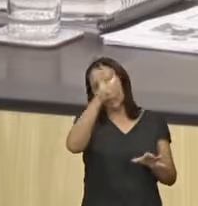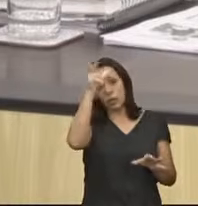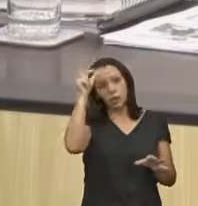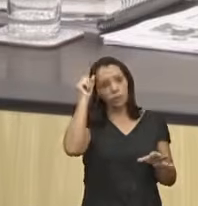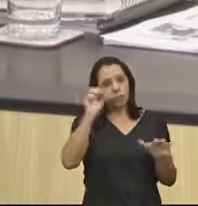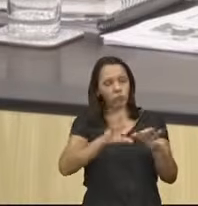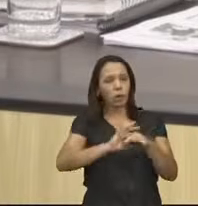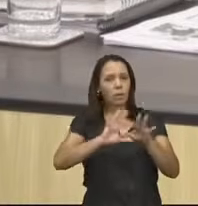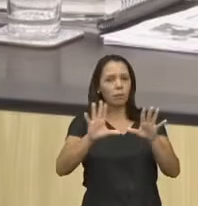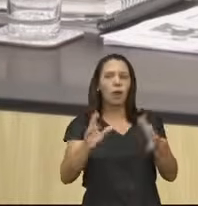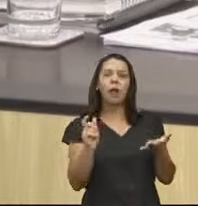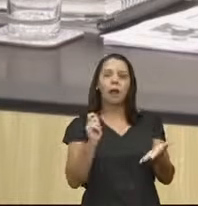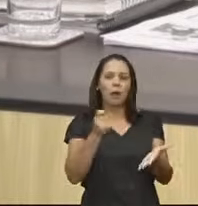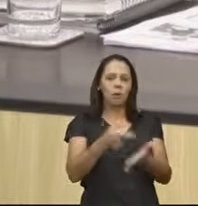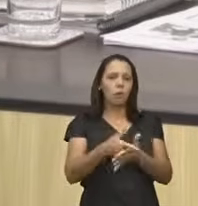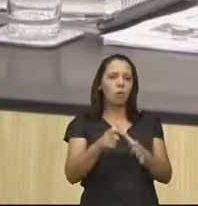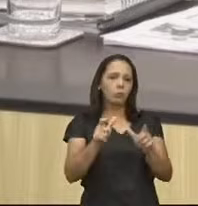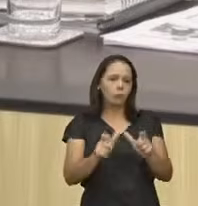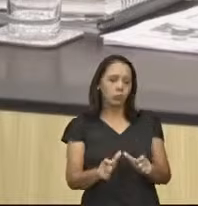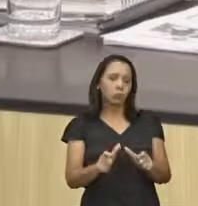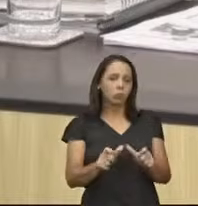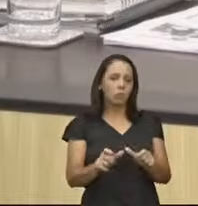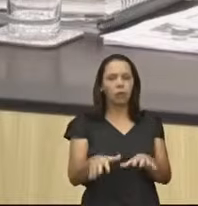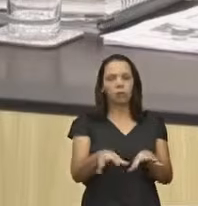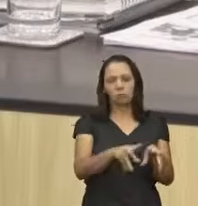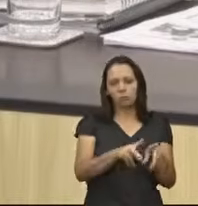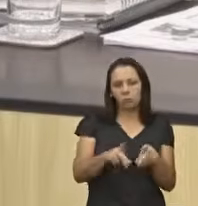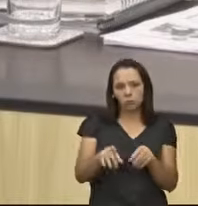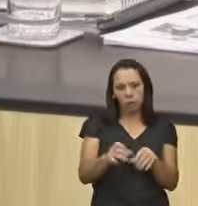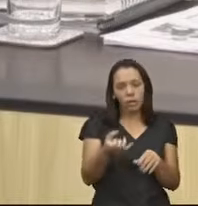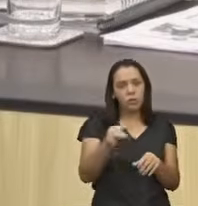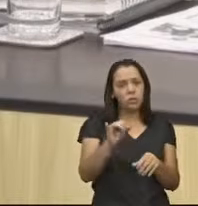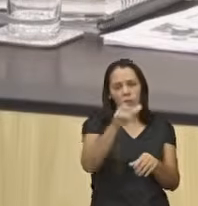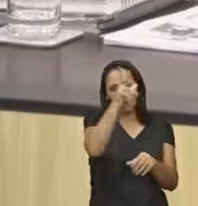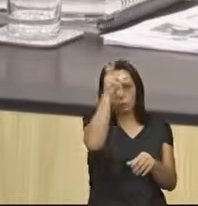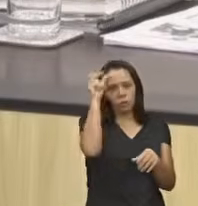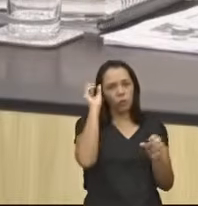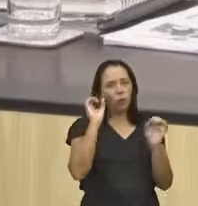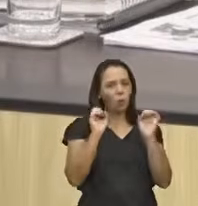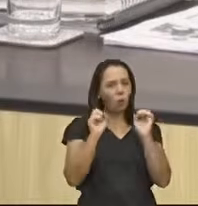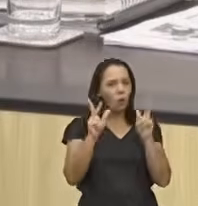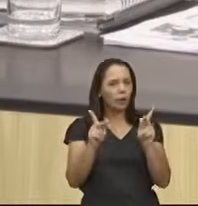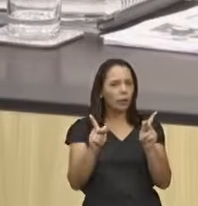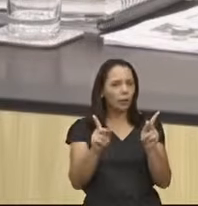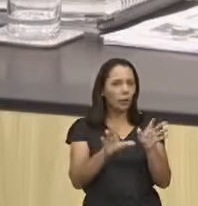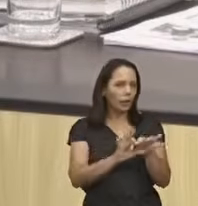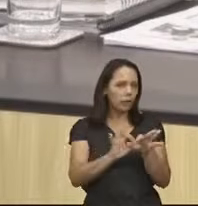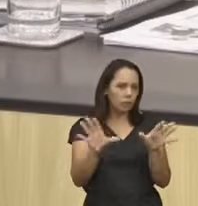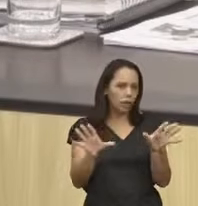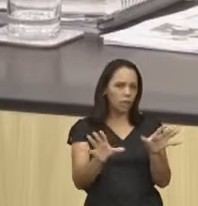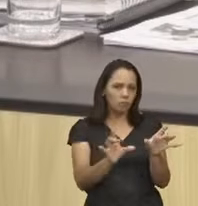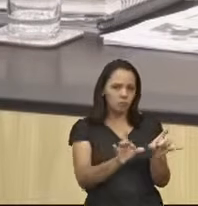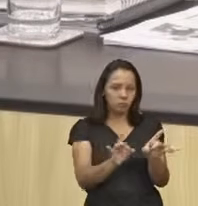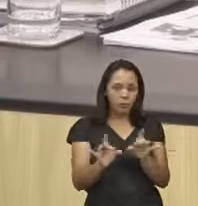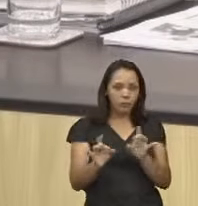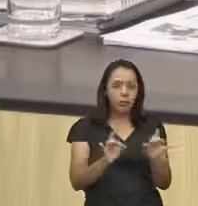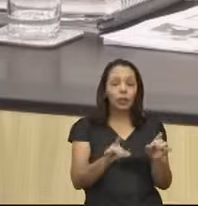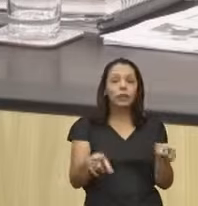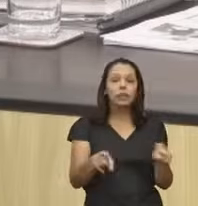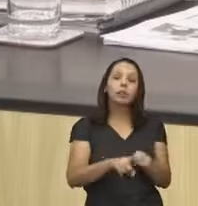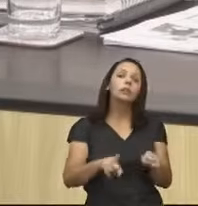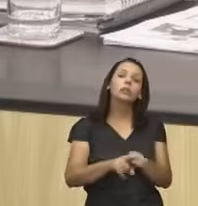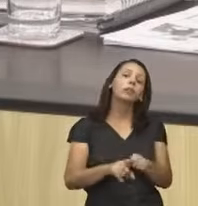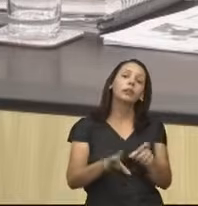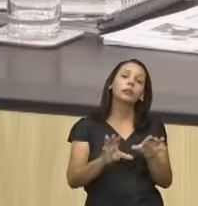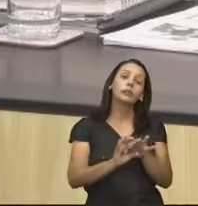nos assistindo, para você entender, quando a prefeitura libera um loteamento, ela libera